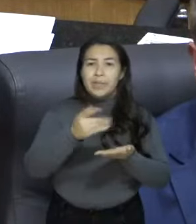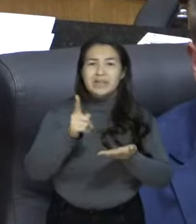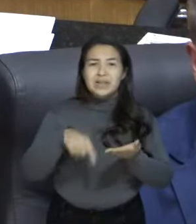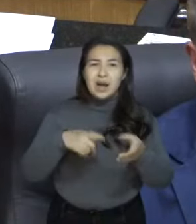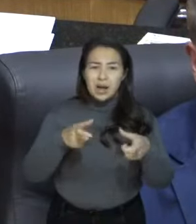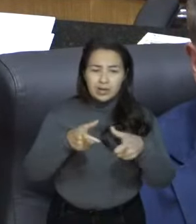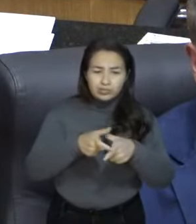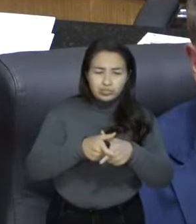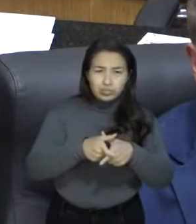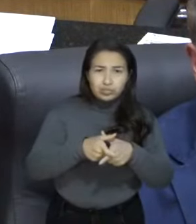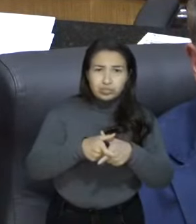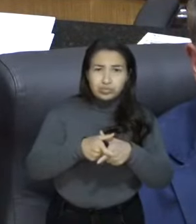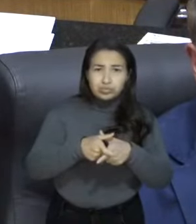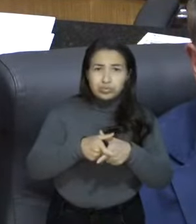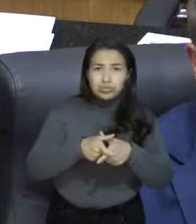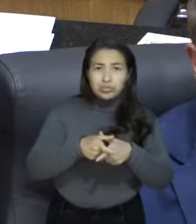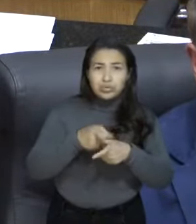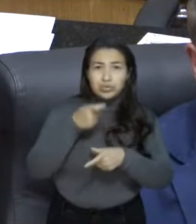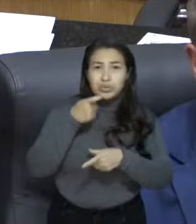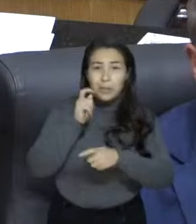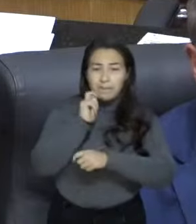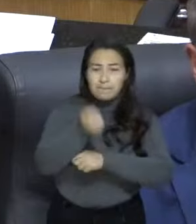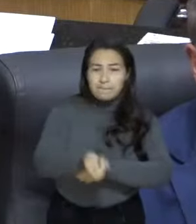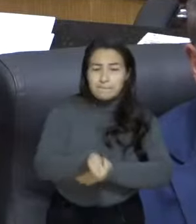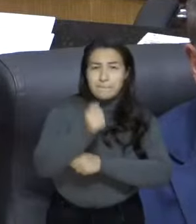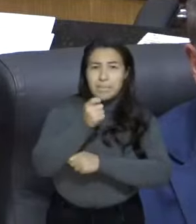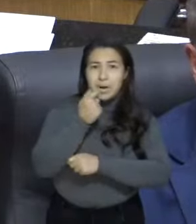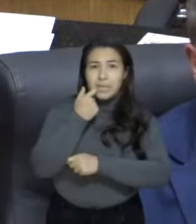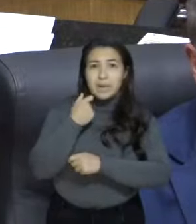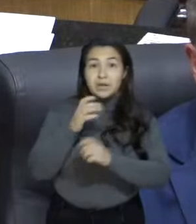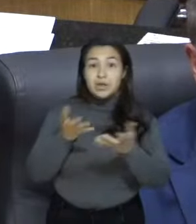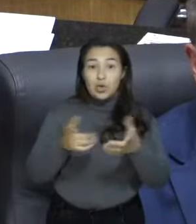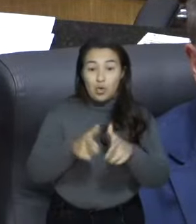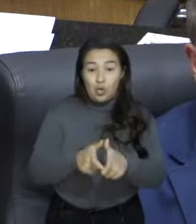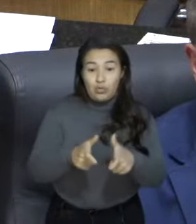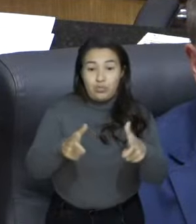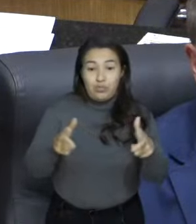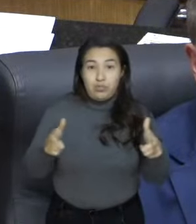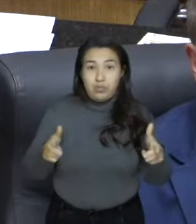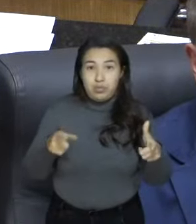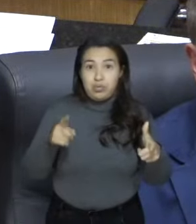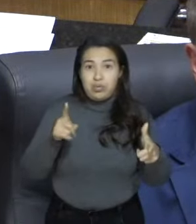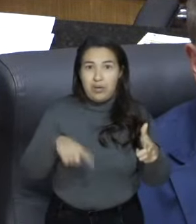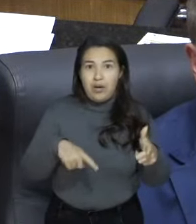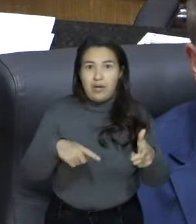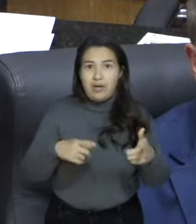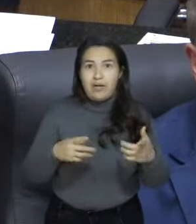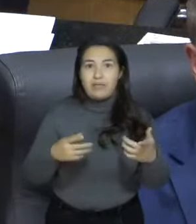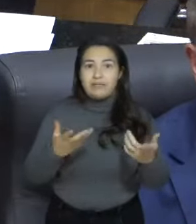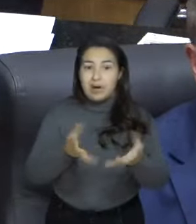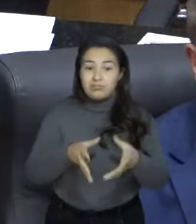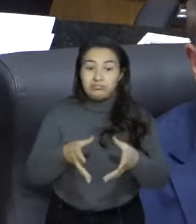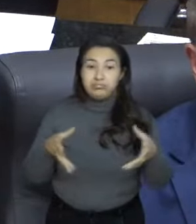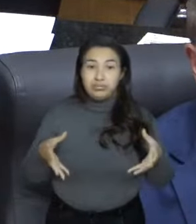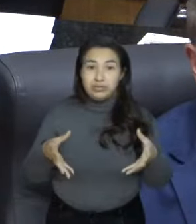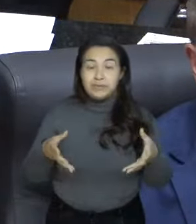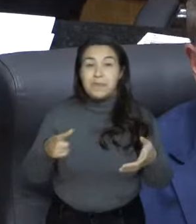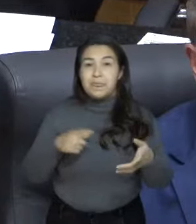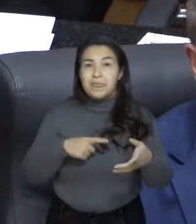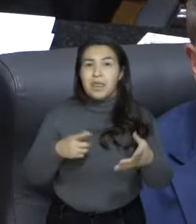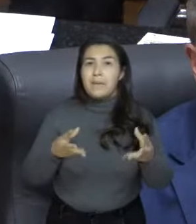comunidade de pescadores né Hoje é um dos principais Balneários do Estado de Santa Catarina Mas que recebe